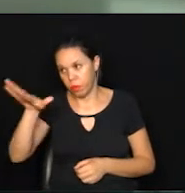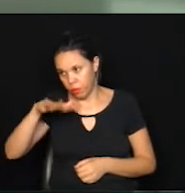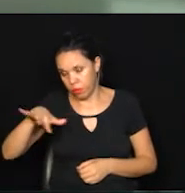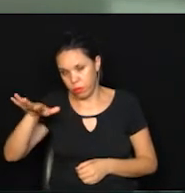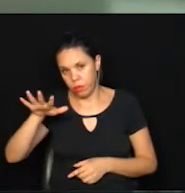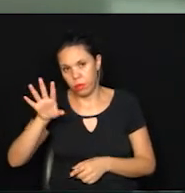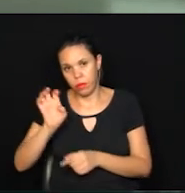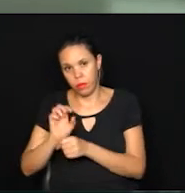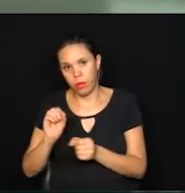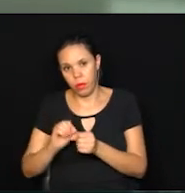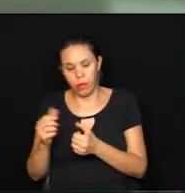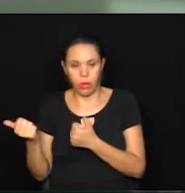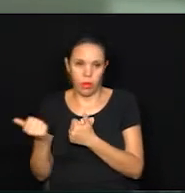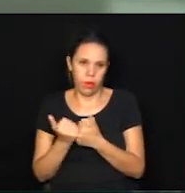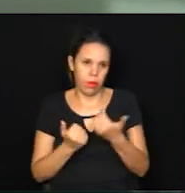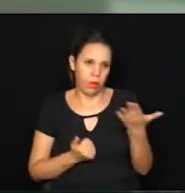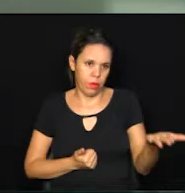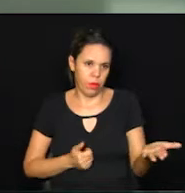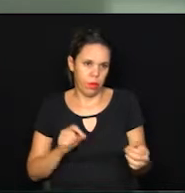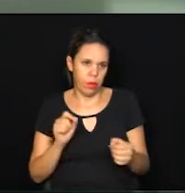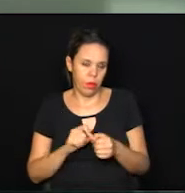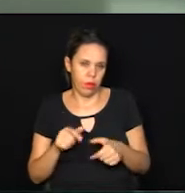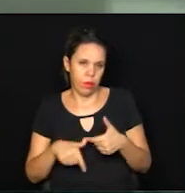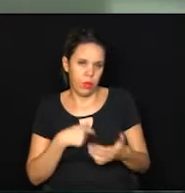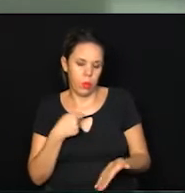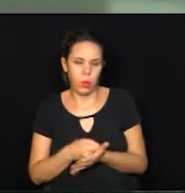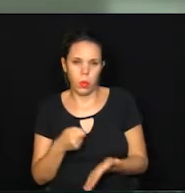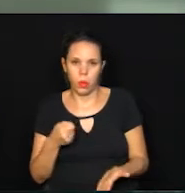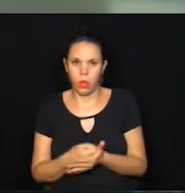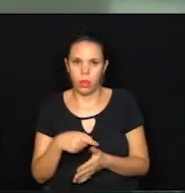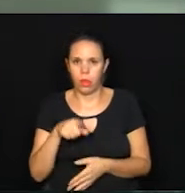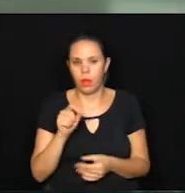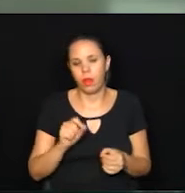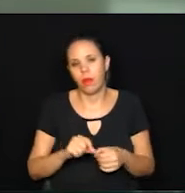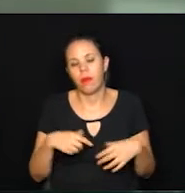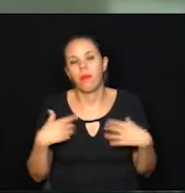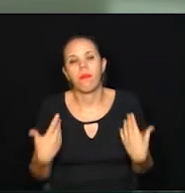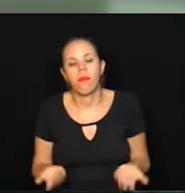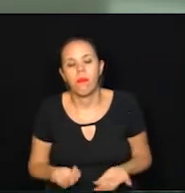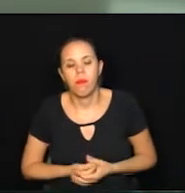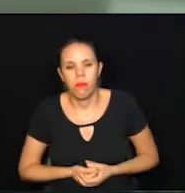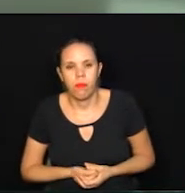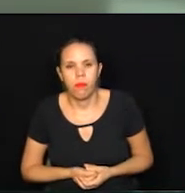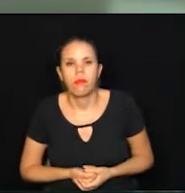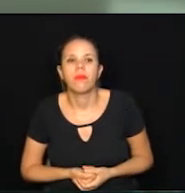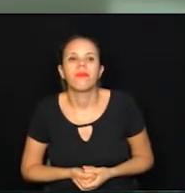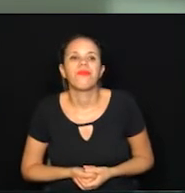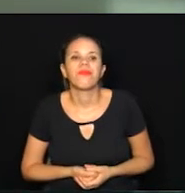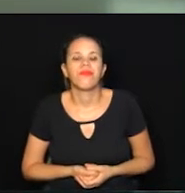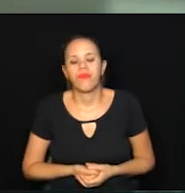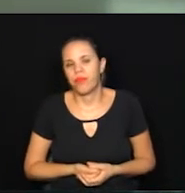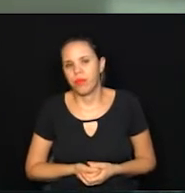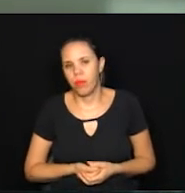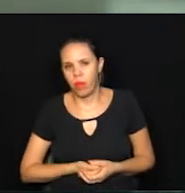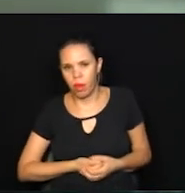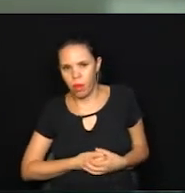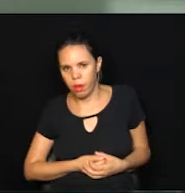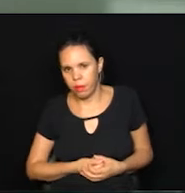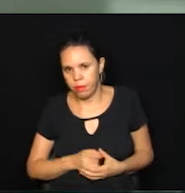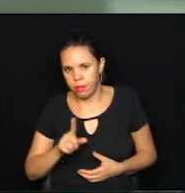vão fazer por você. Sim. Vão te obrigar a fazer. Então, assim, isso é